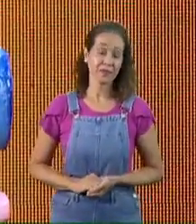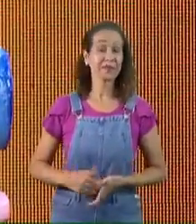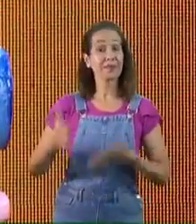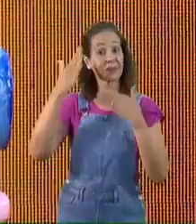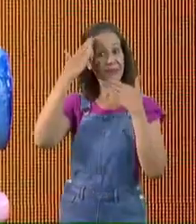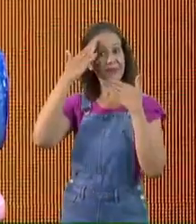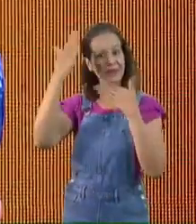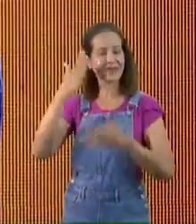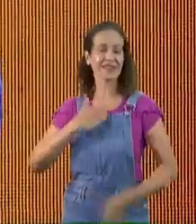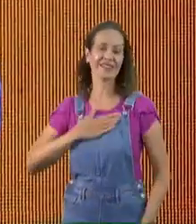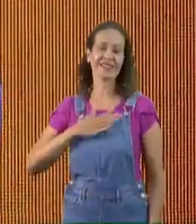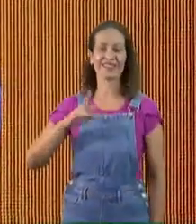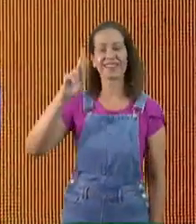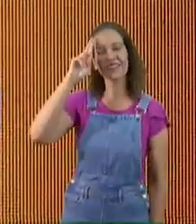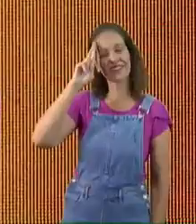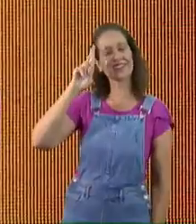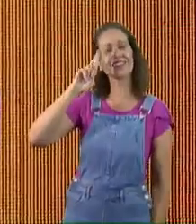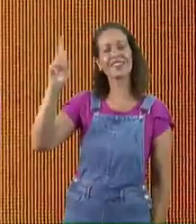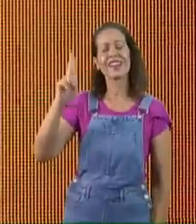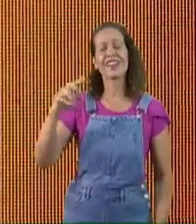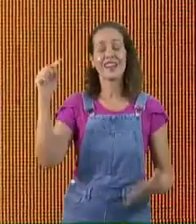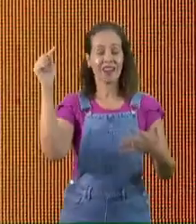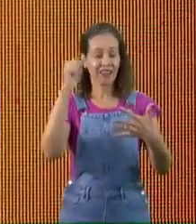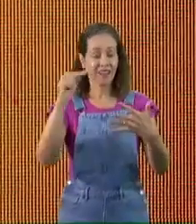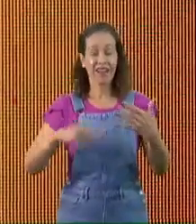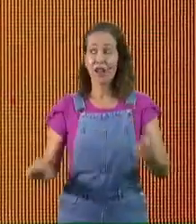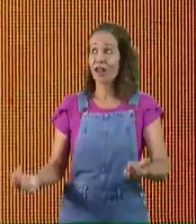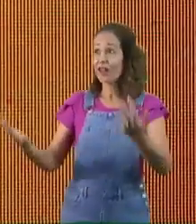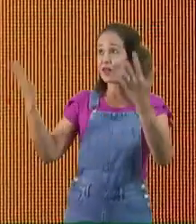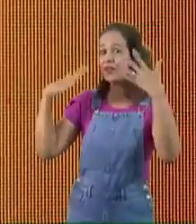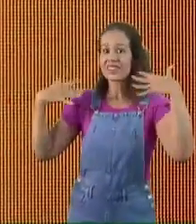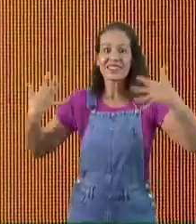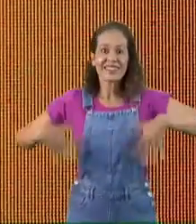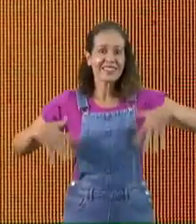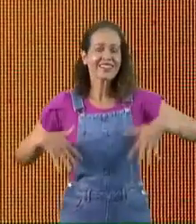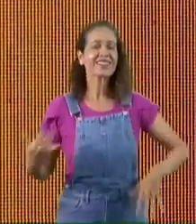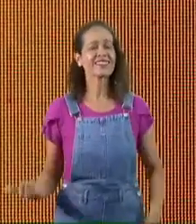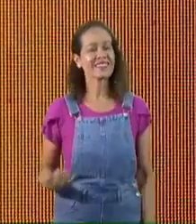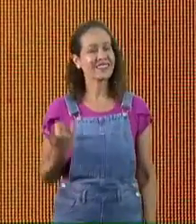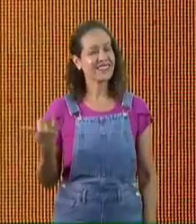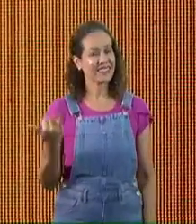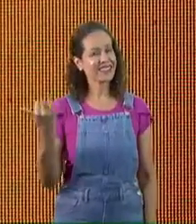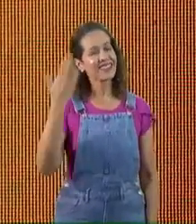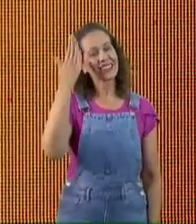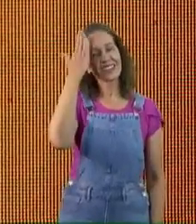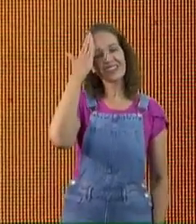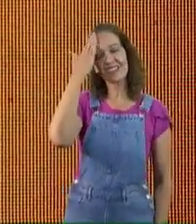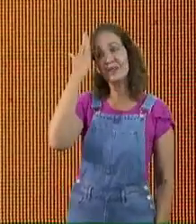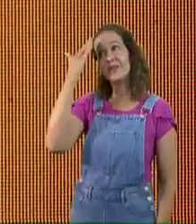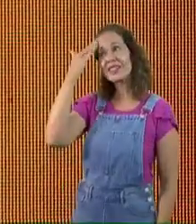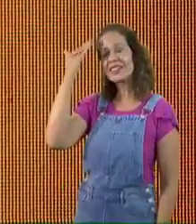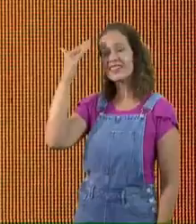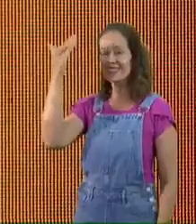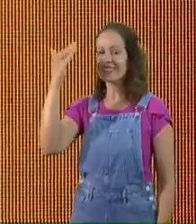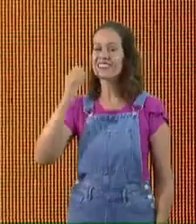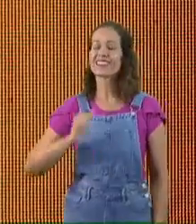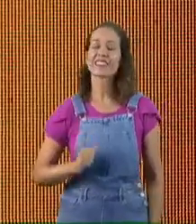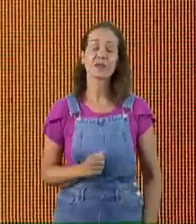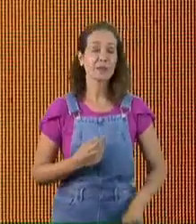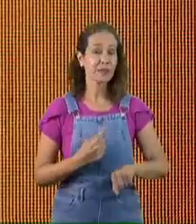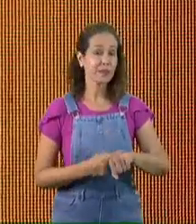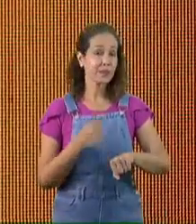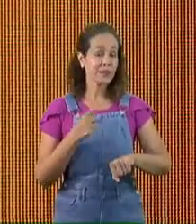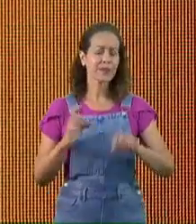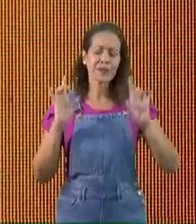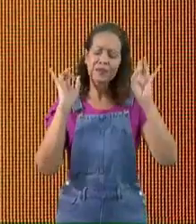eu te agradeço, meu Senhor, por todas as bênçãos, né? É importante saber agradecer. E nesse momento